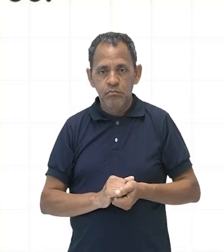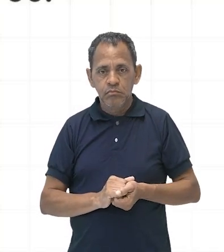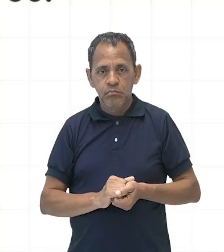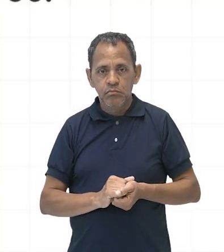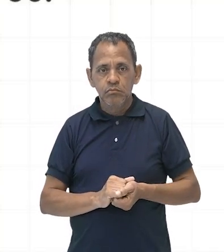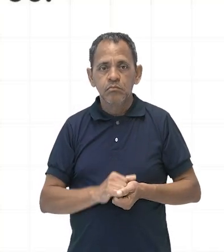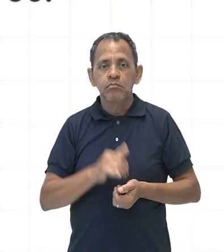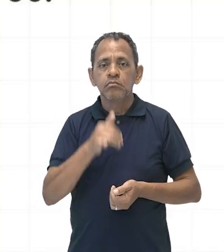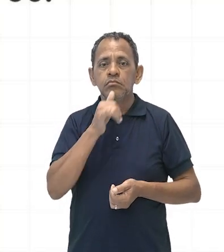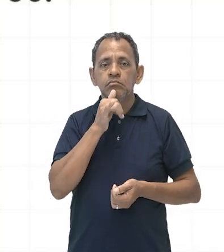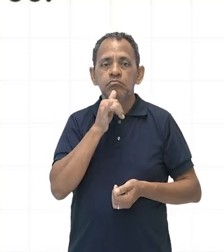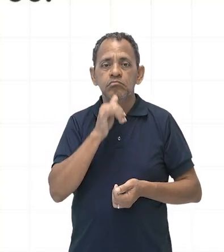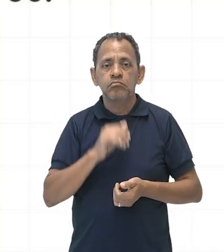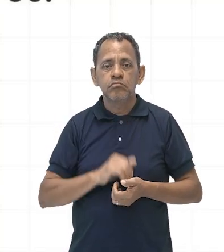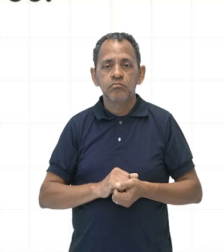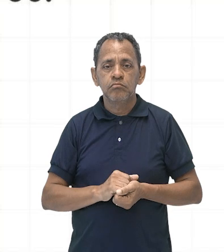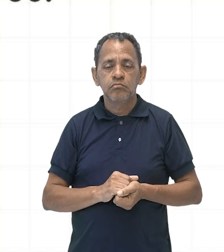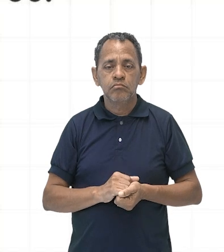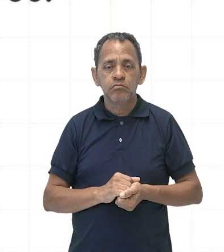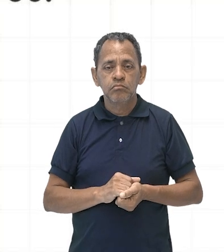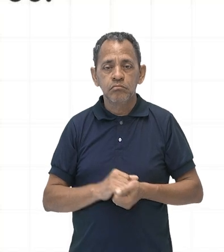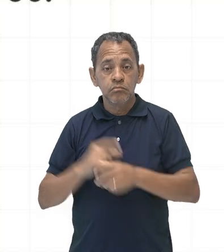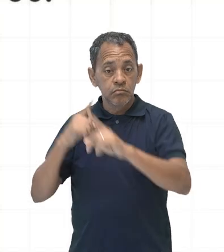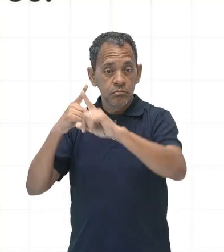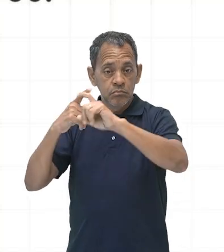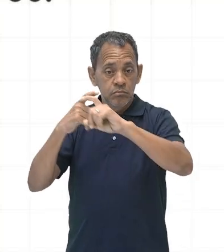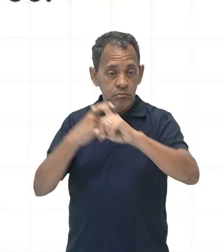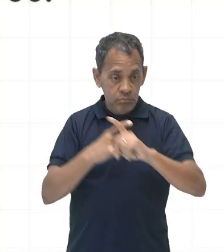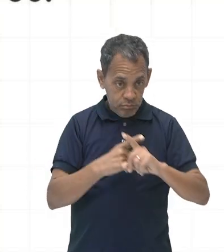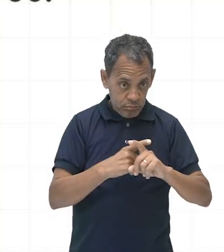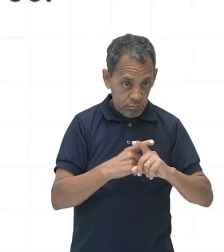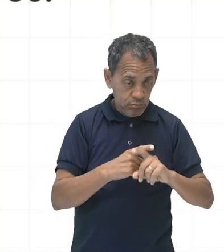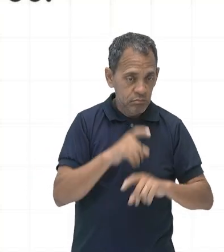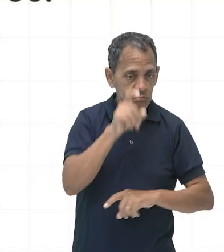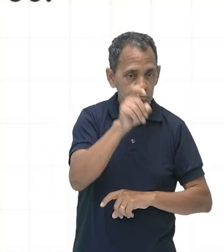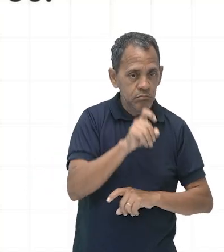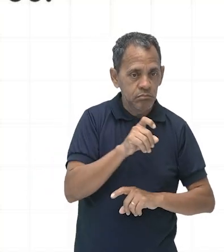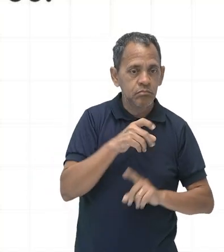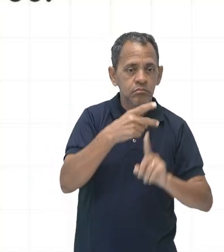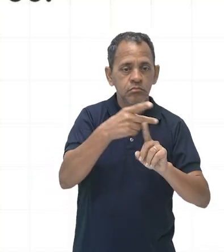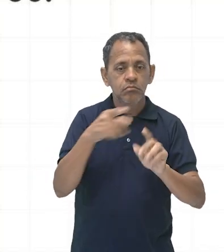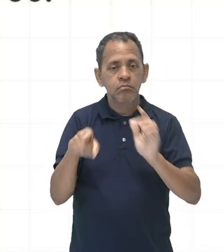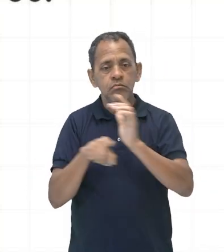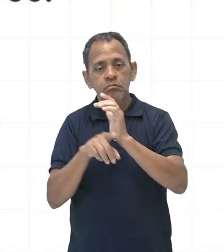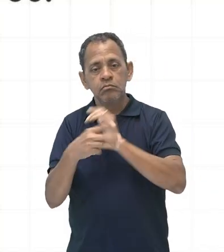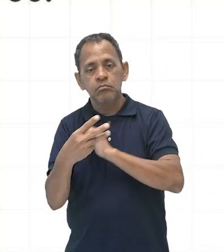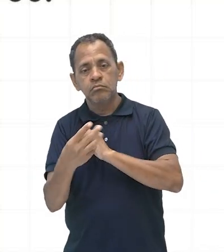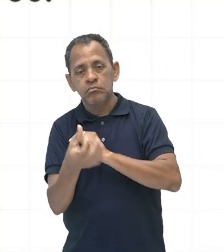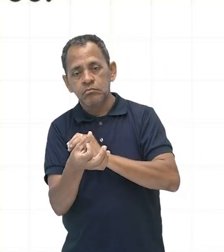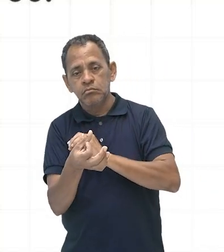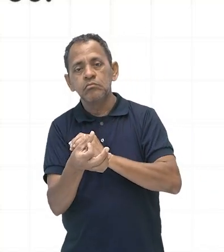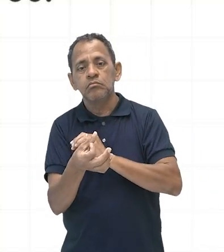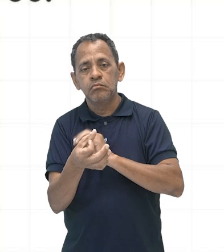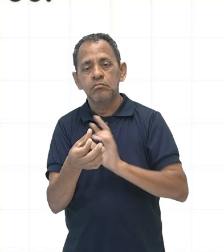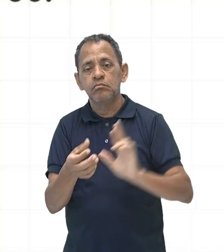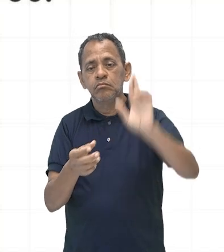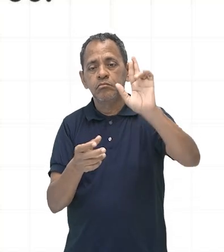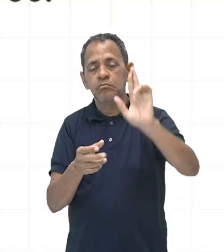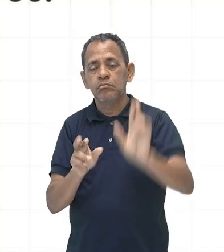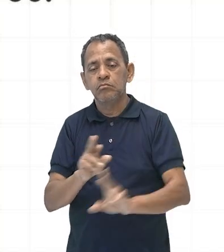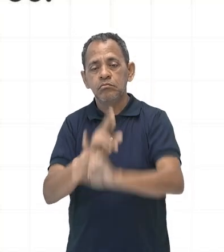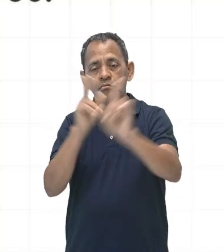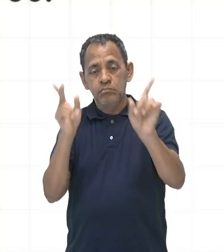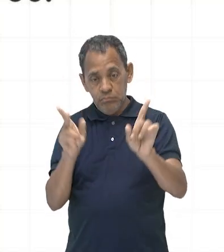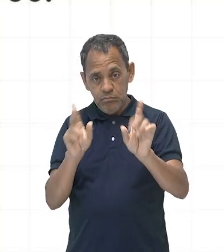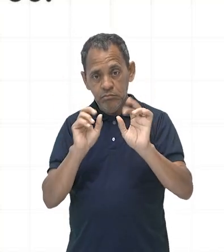Vamos a um exemplo aqui, ó. O polinômio x² menos 36 representa uma diferença de dois quadrados,